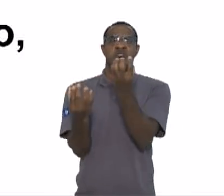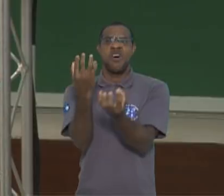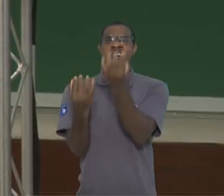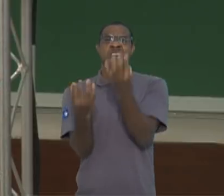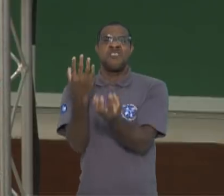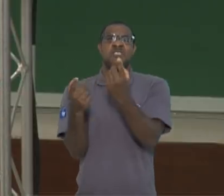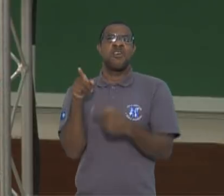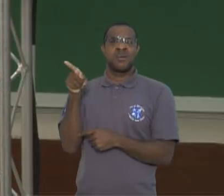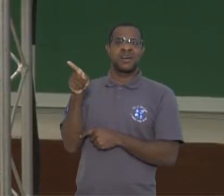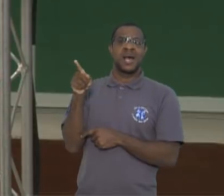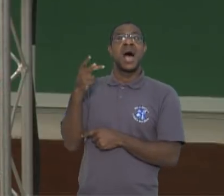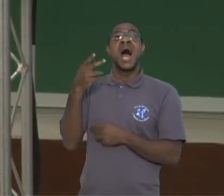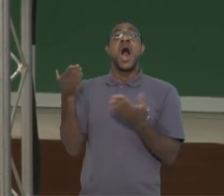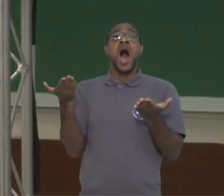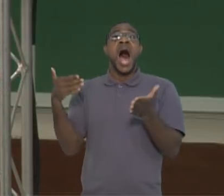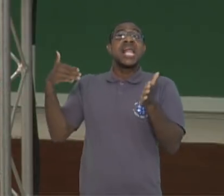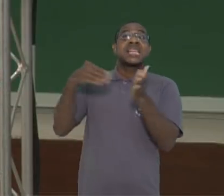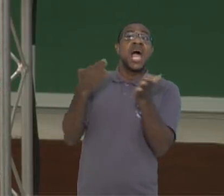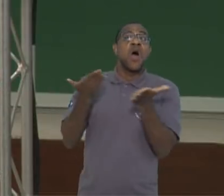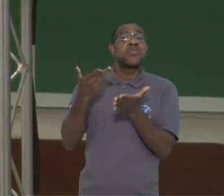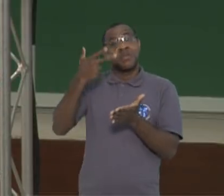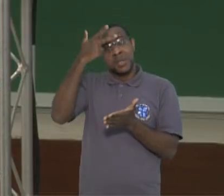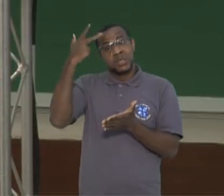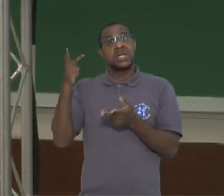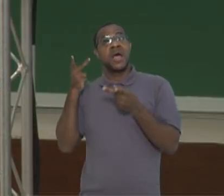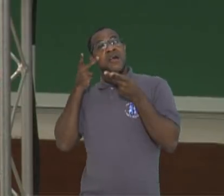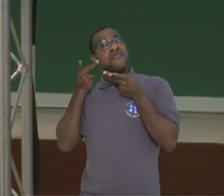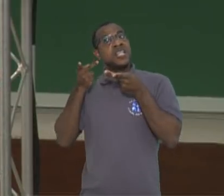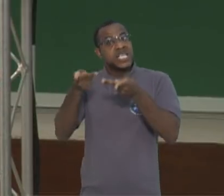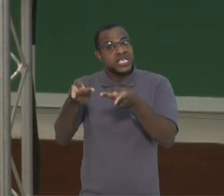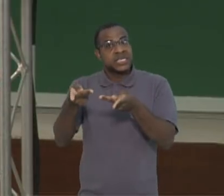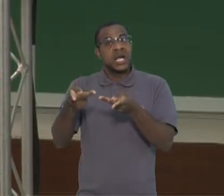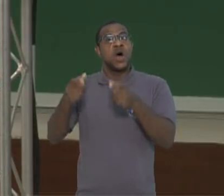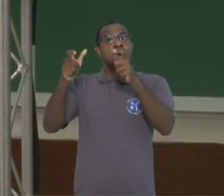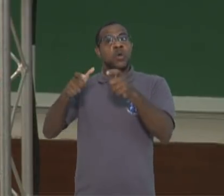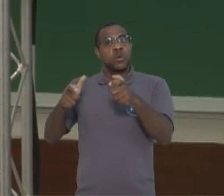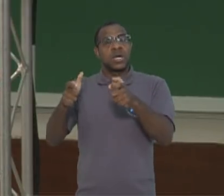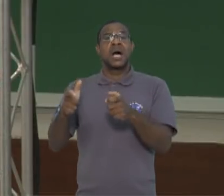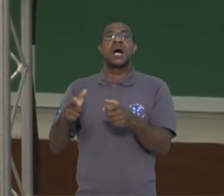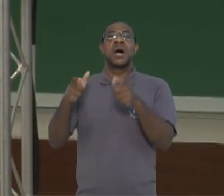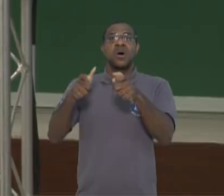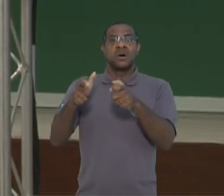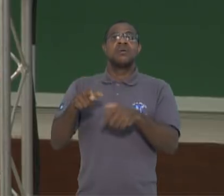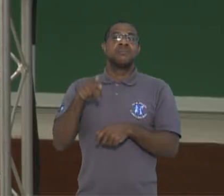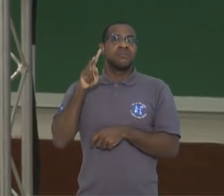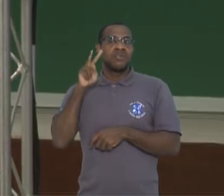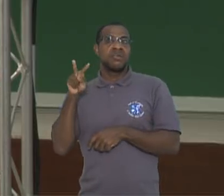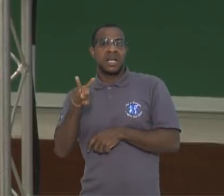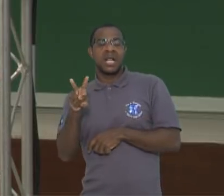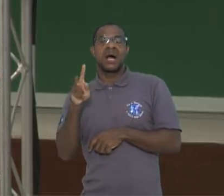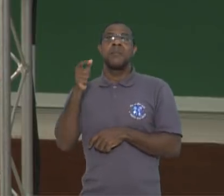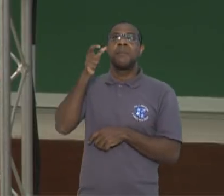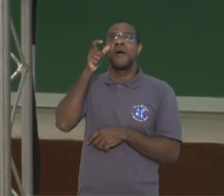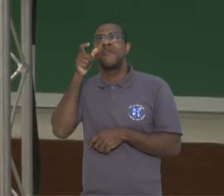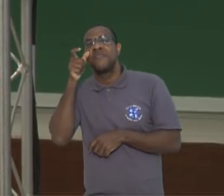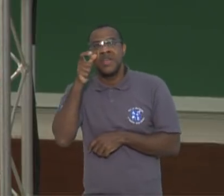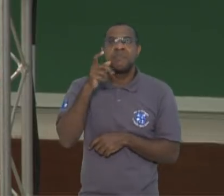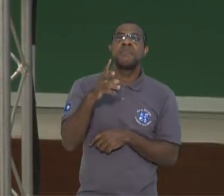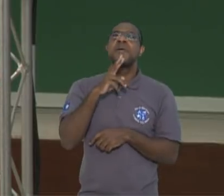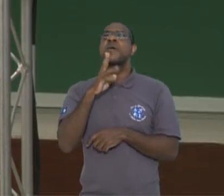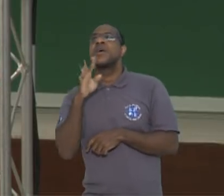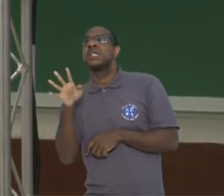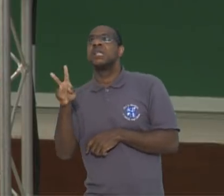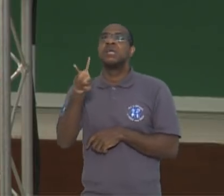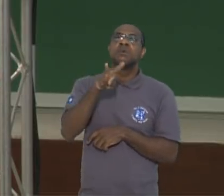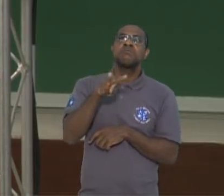lá, visitam, têm curiosidade de ver como era esse lugar, né? Esse lugar mágico do circo, então eles vão para conhecer esse